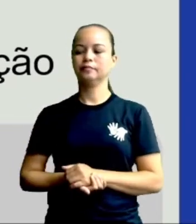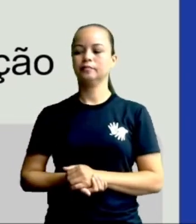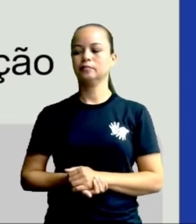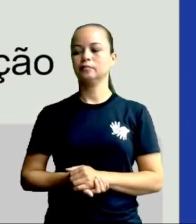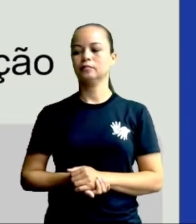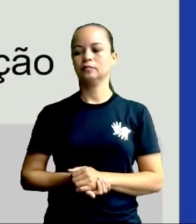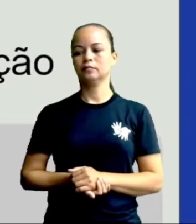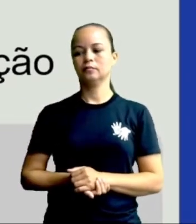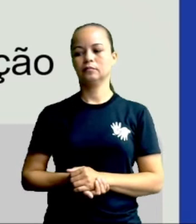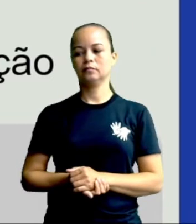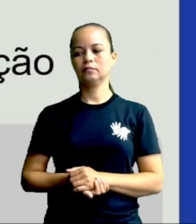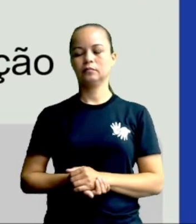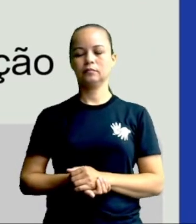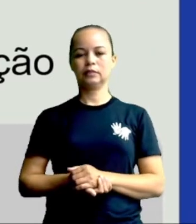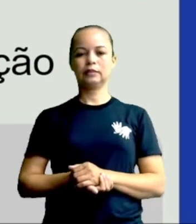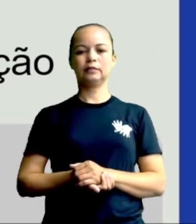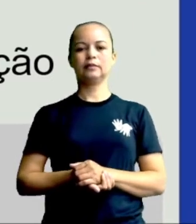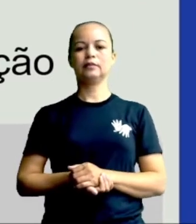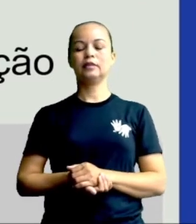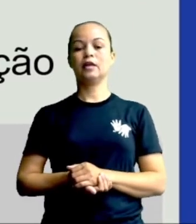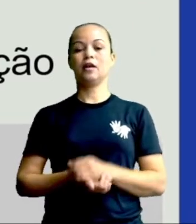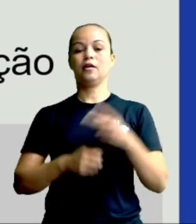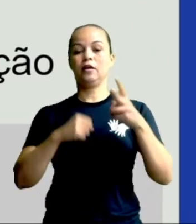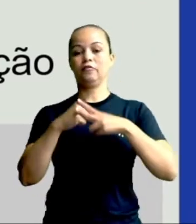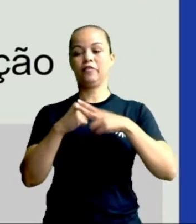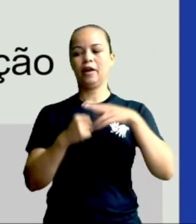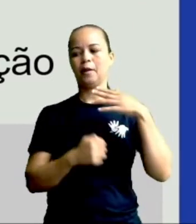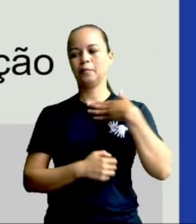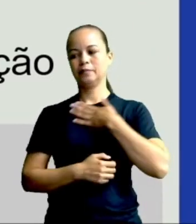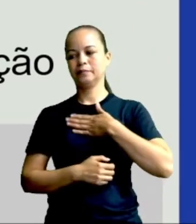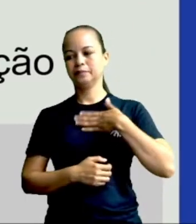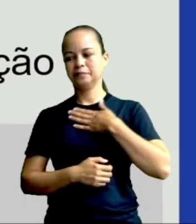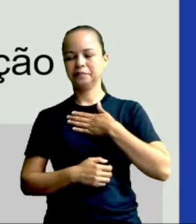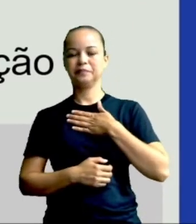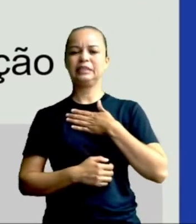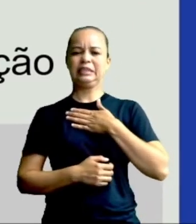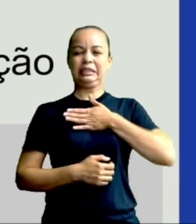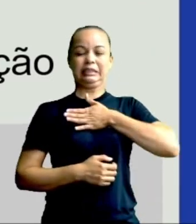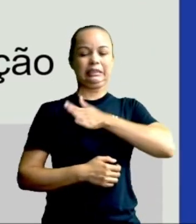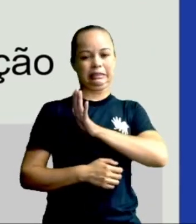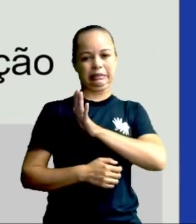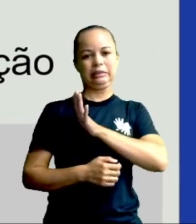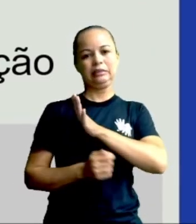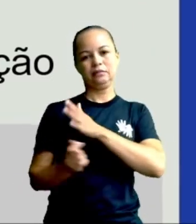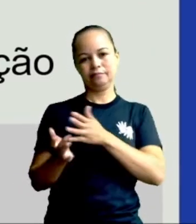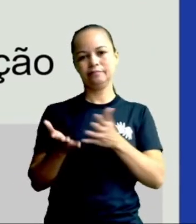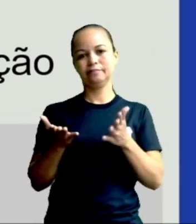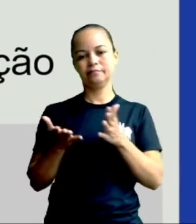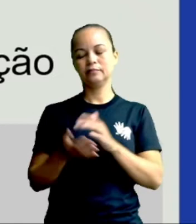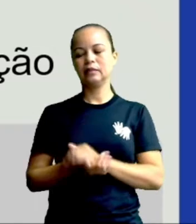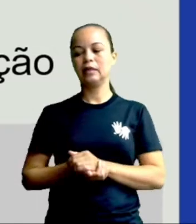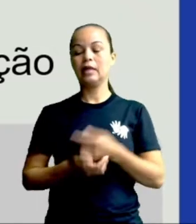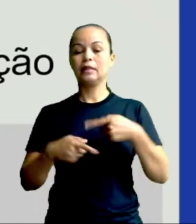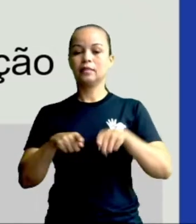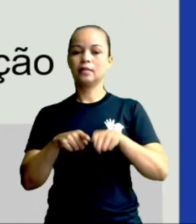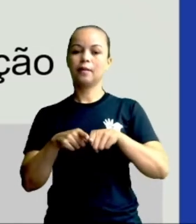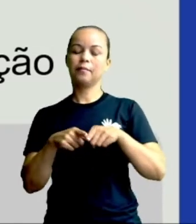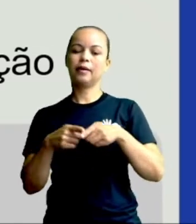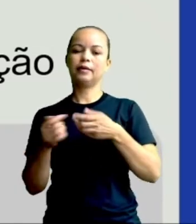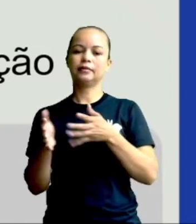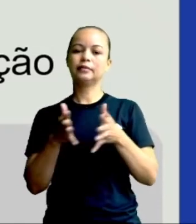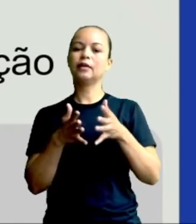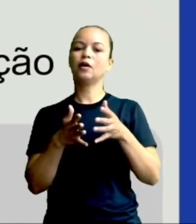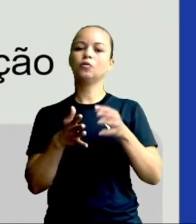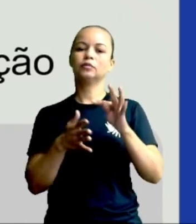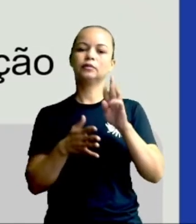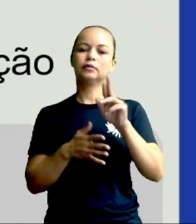o verbo simpatizar e antipatizar tá eles também são